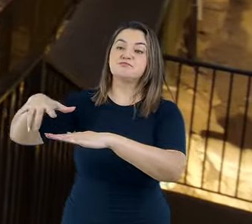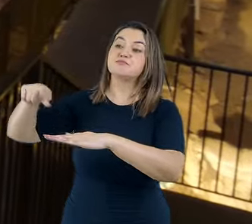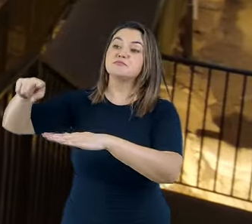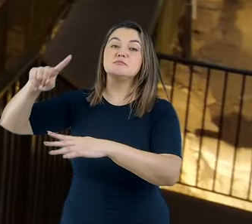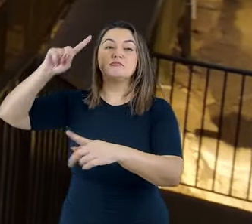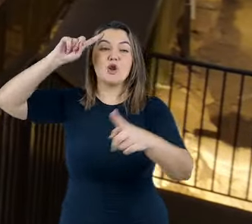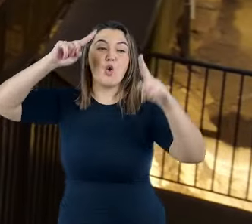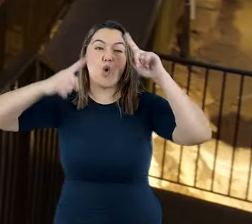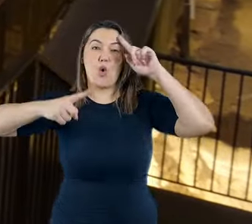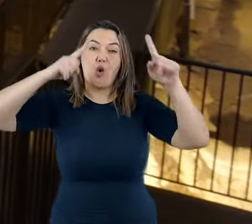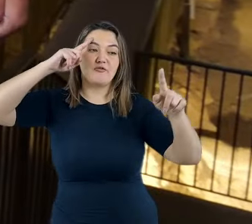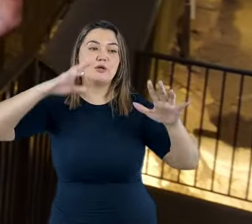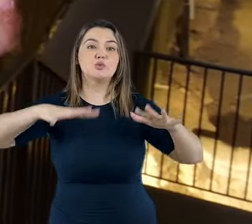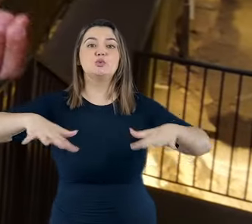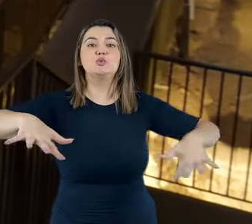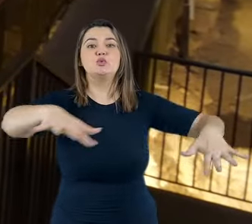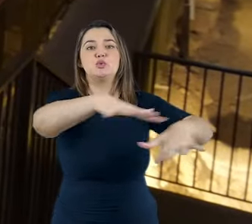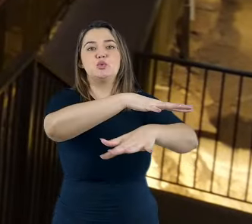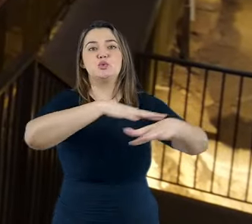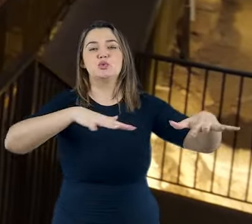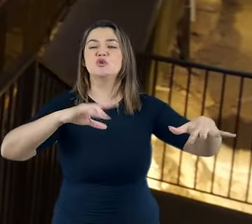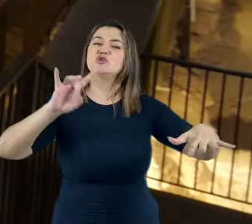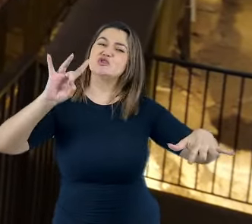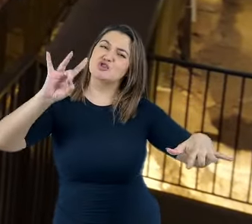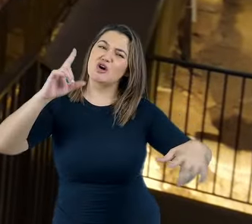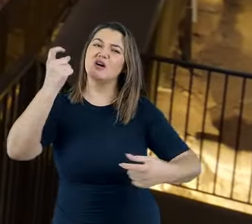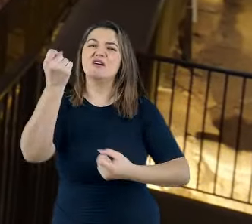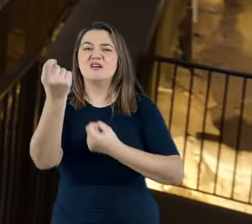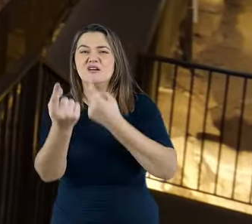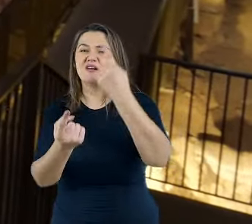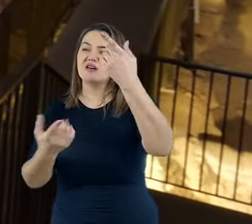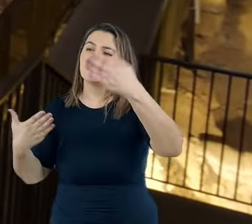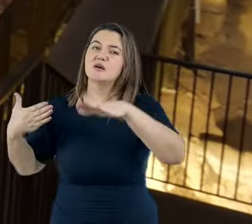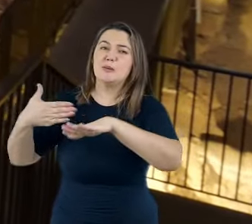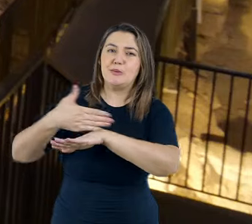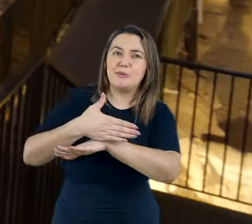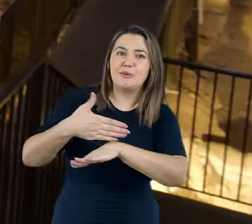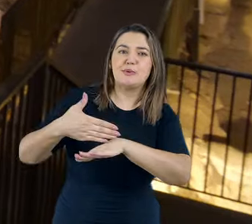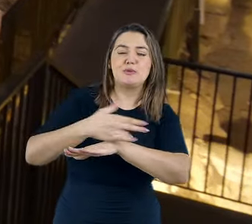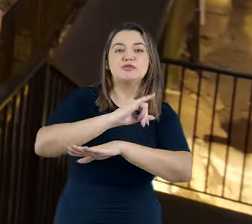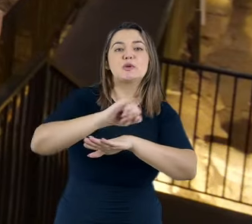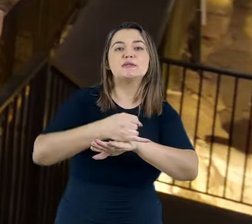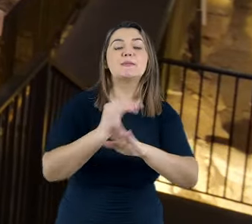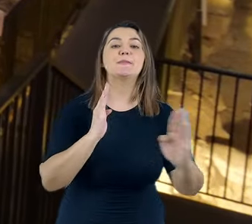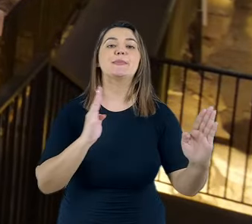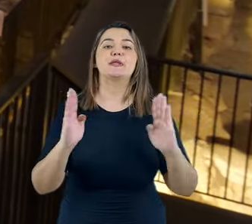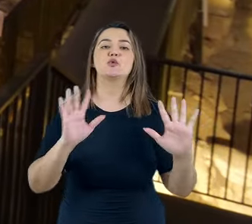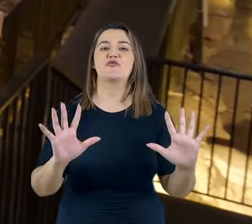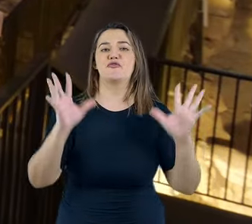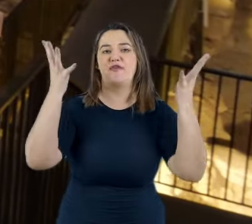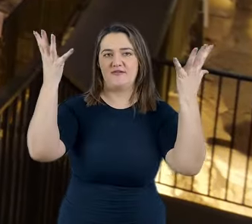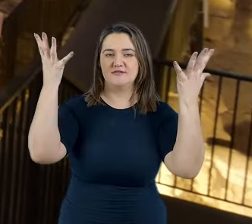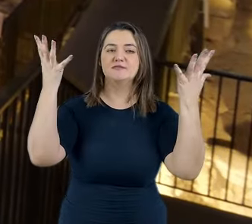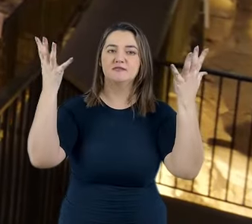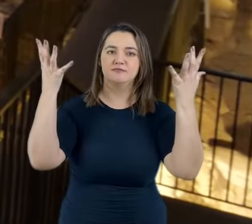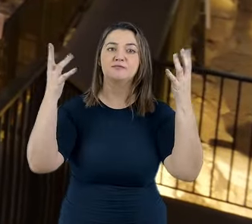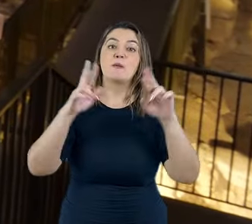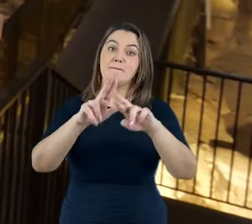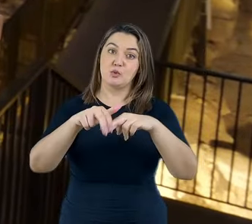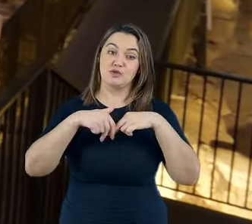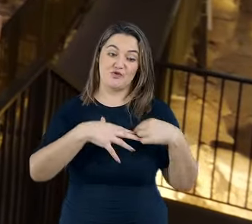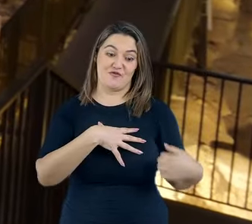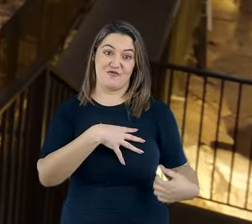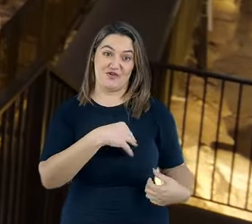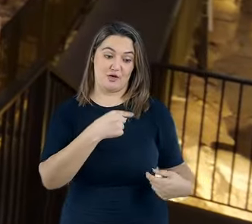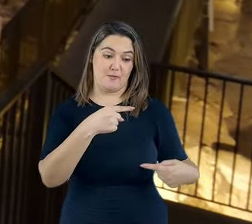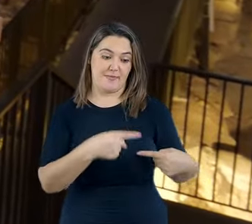de Roma governava a região e só vinha para Jerusalém na época das festas religiosas. Aí você tem os